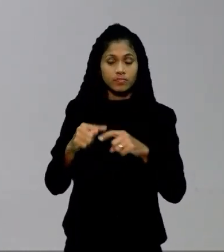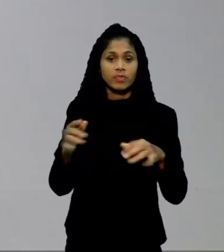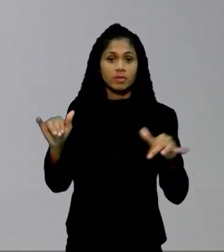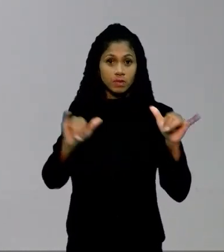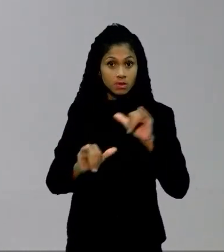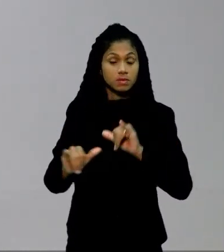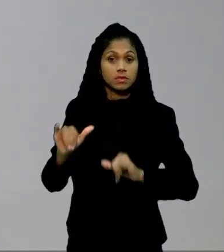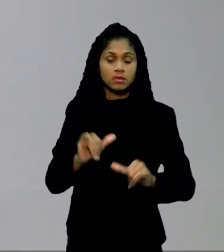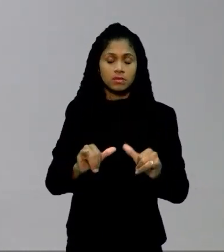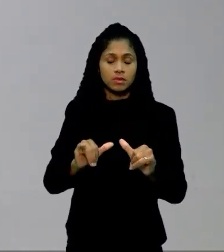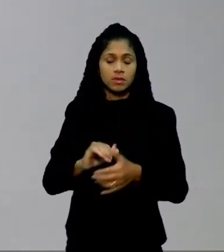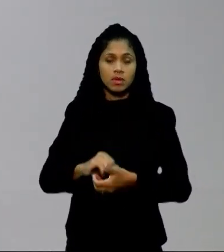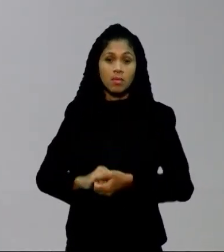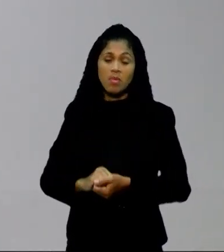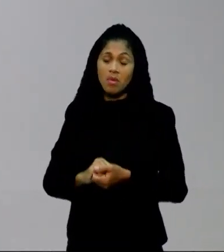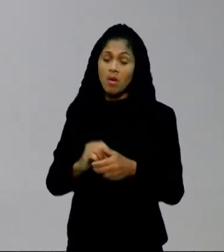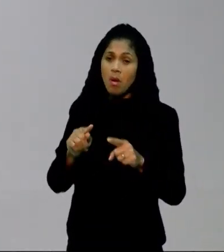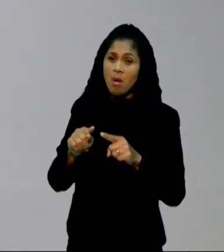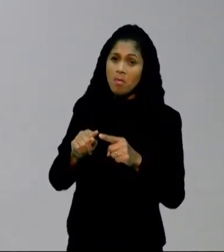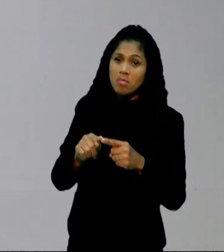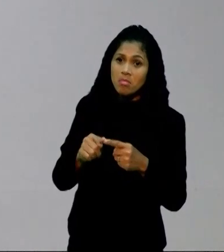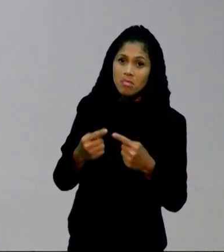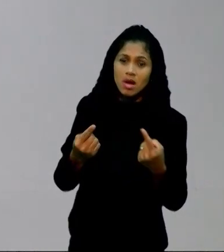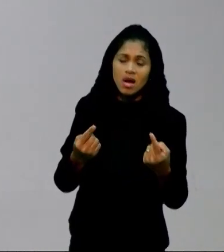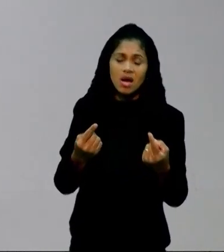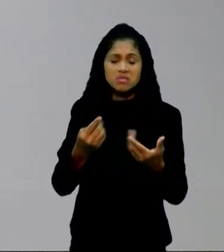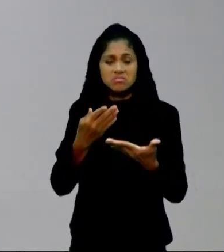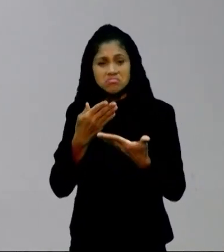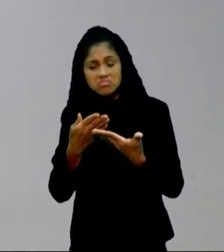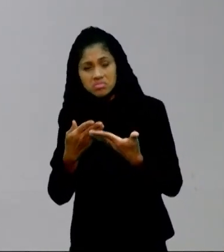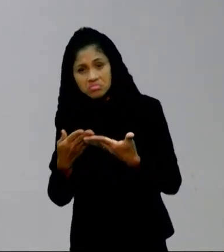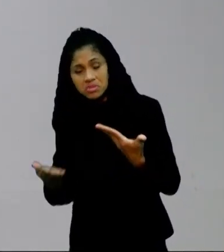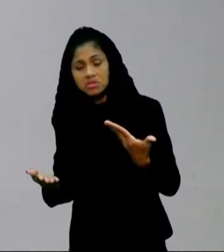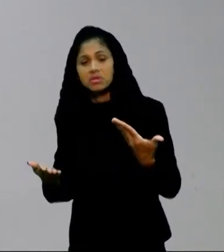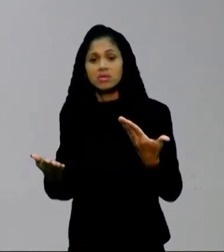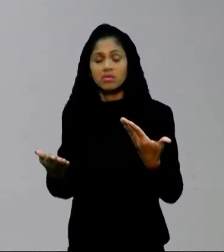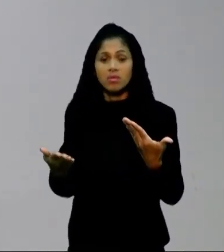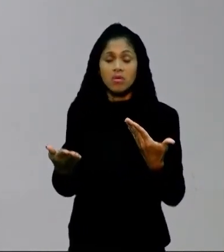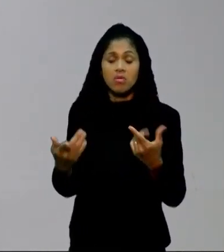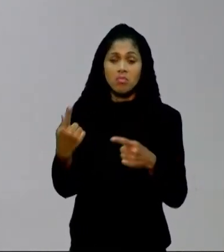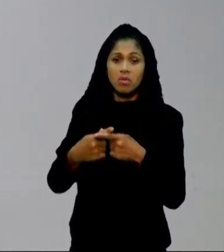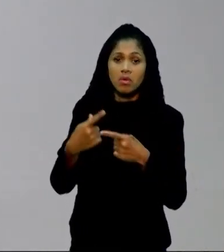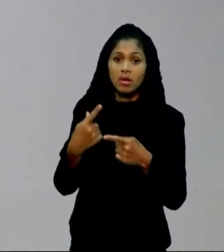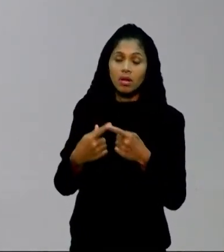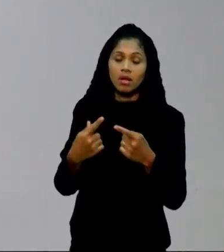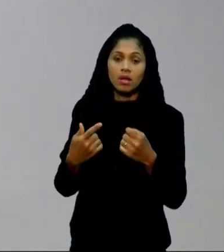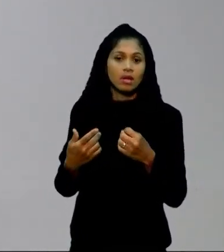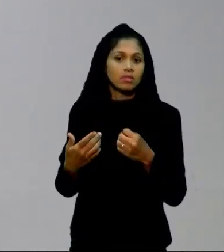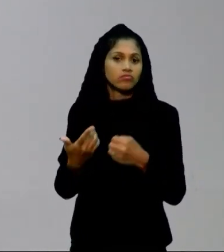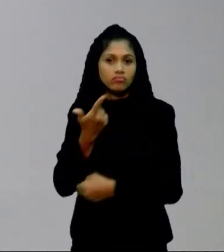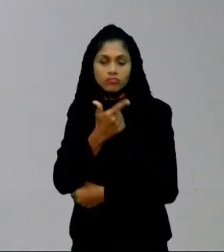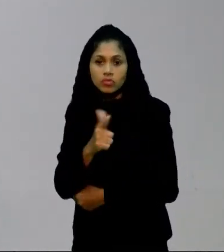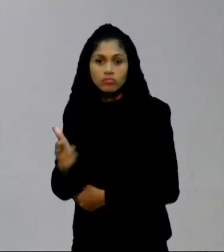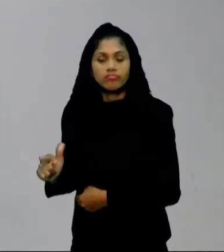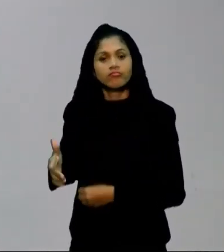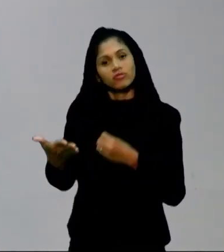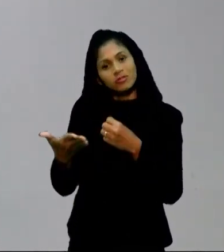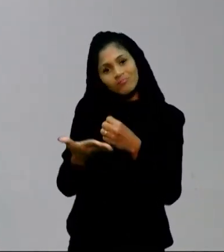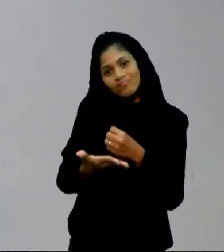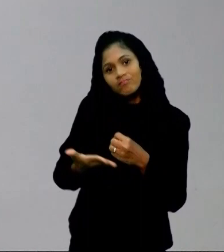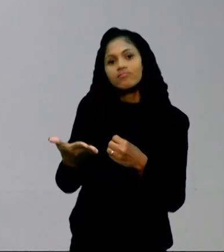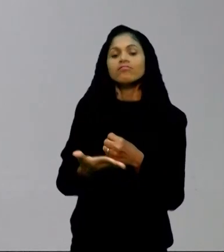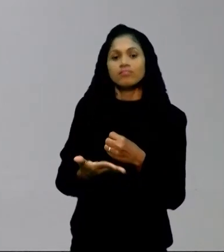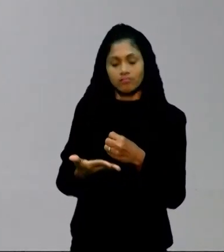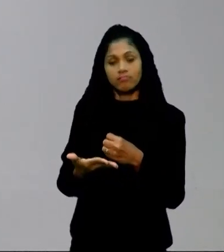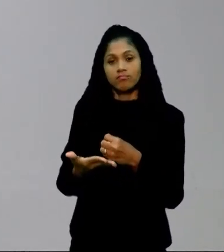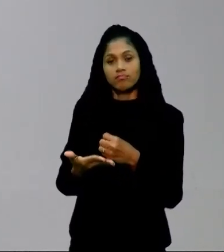futuro, por questão que não tinha um aparato científico para embasar a sua teoria. Ele levou mais em consideração